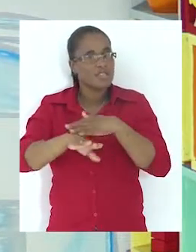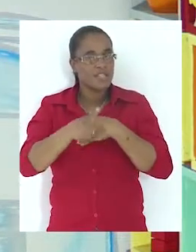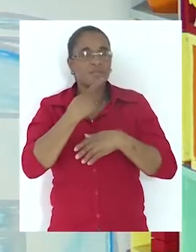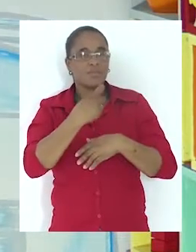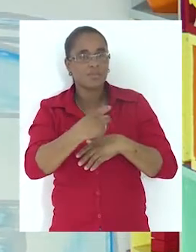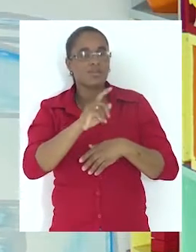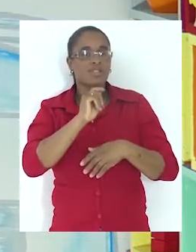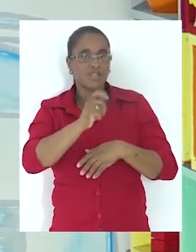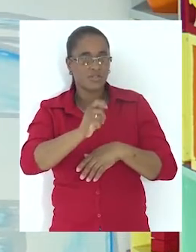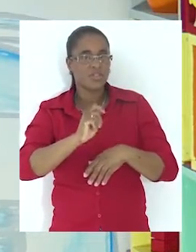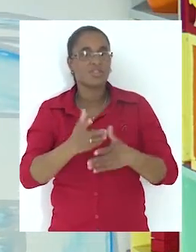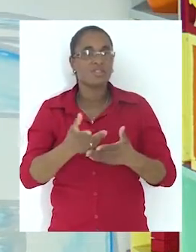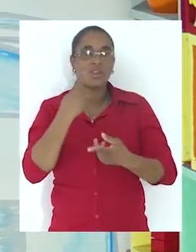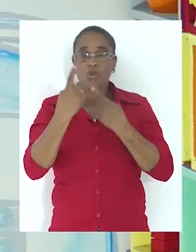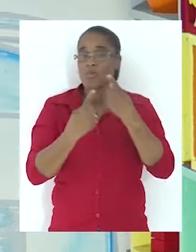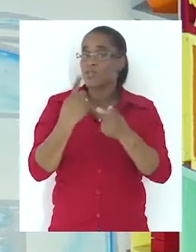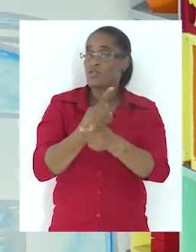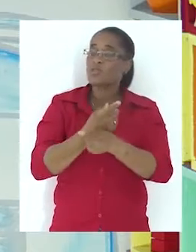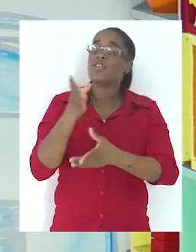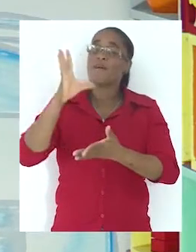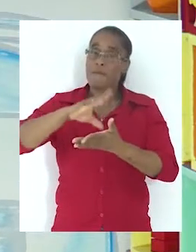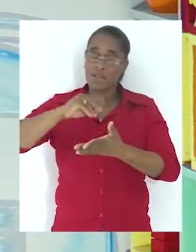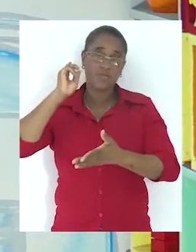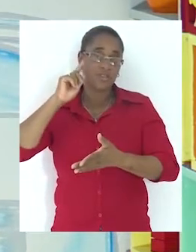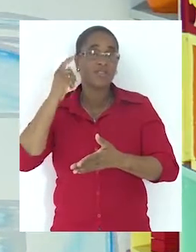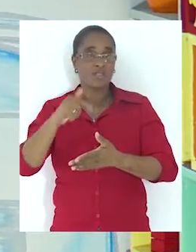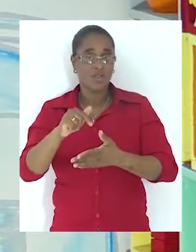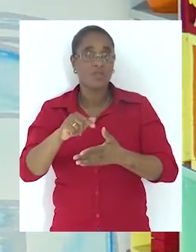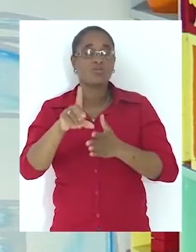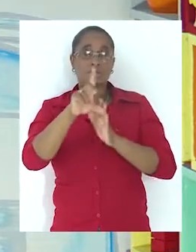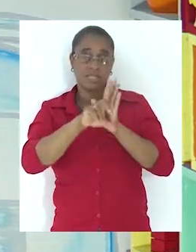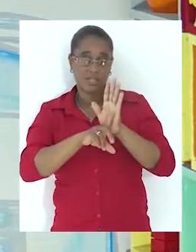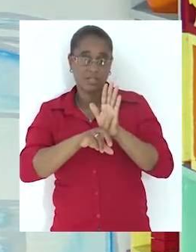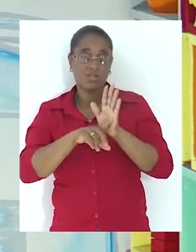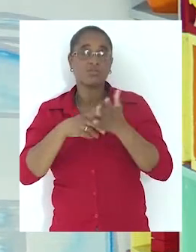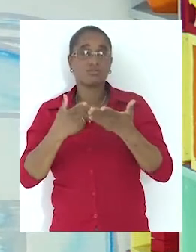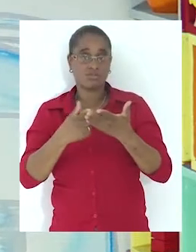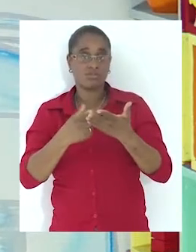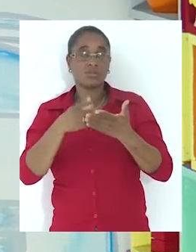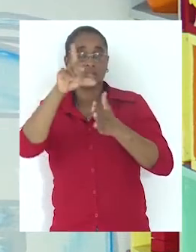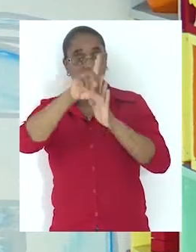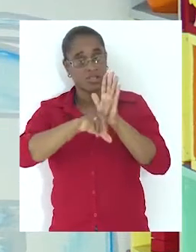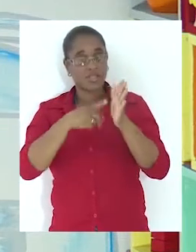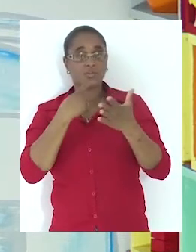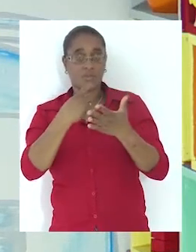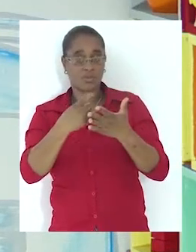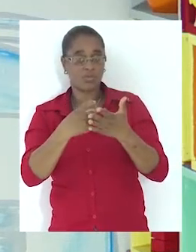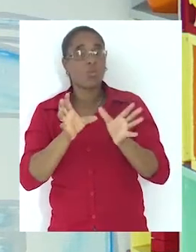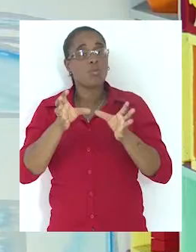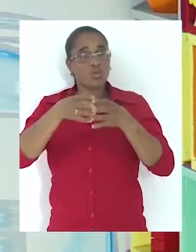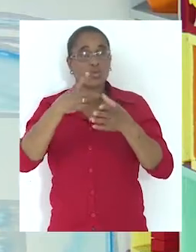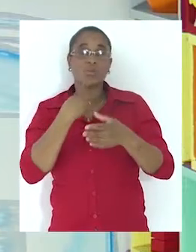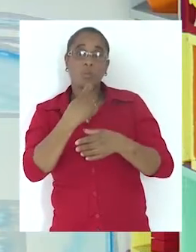entrevista. E uma das coisas mais importantes, temos que ter um roteiro ou um guião de entrevista, que é um conjunto